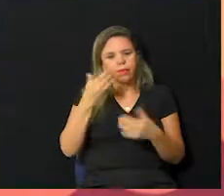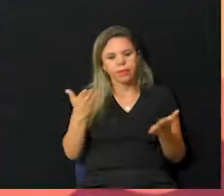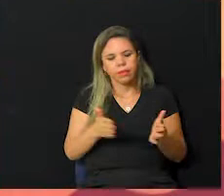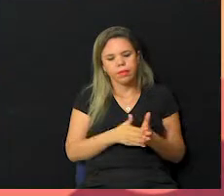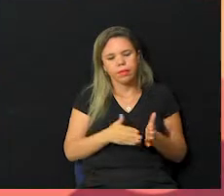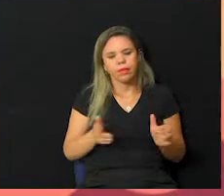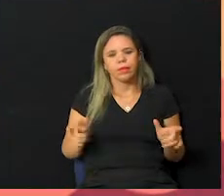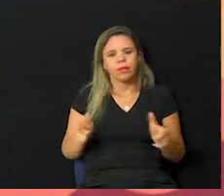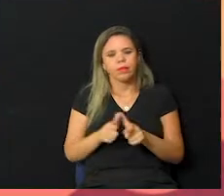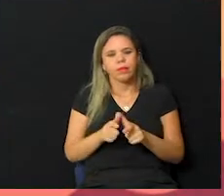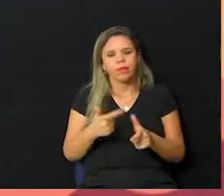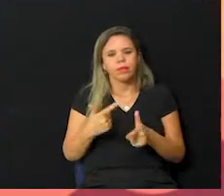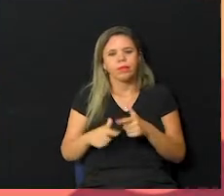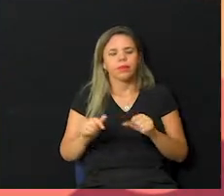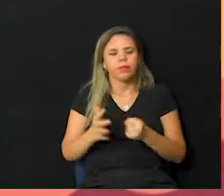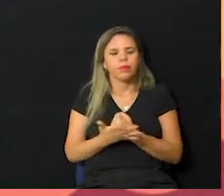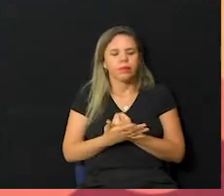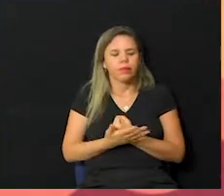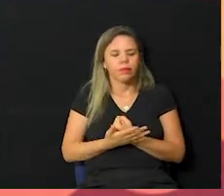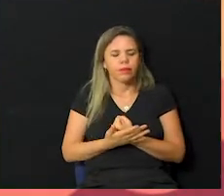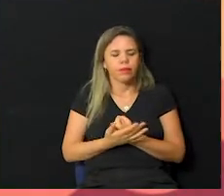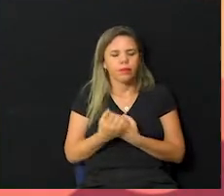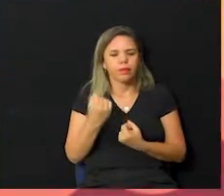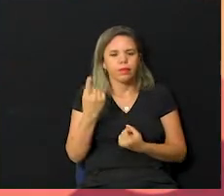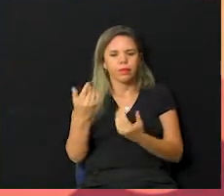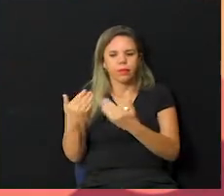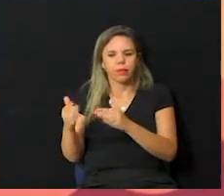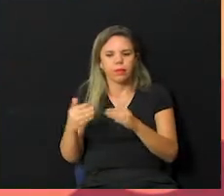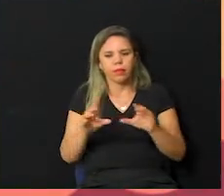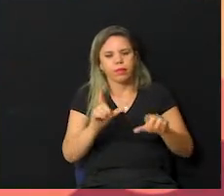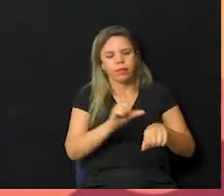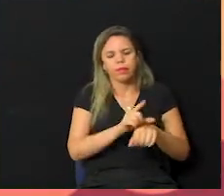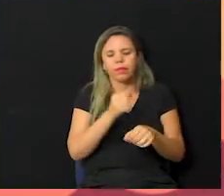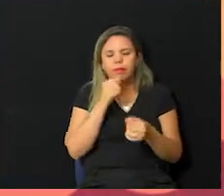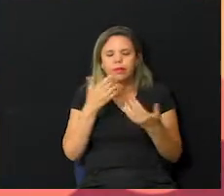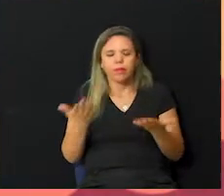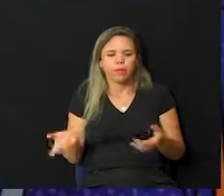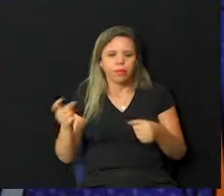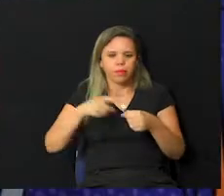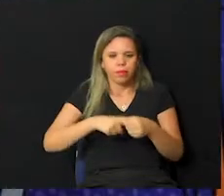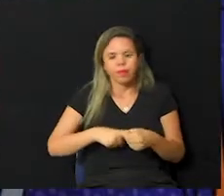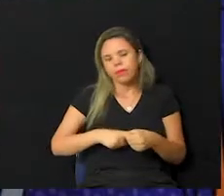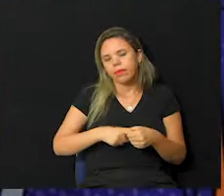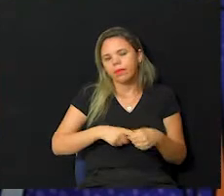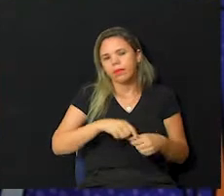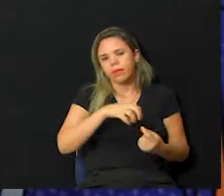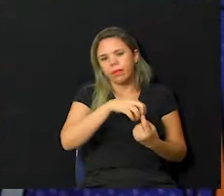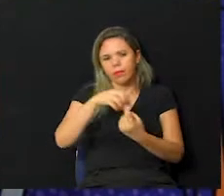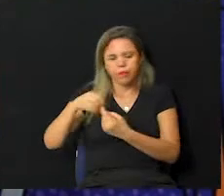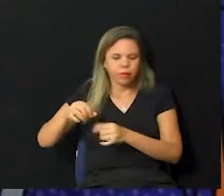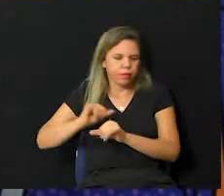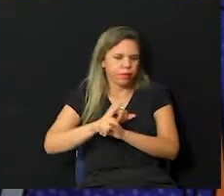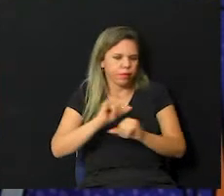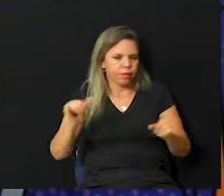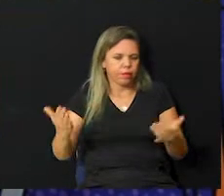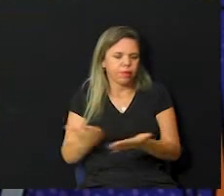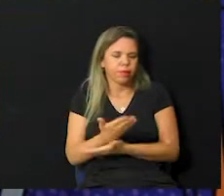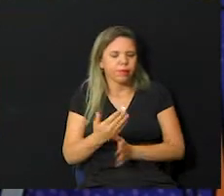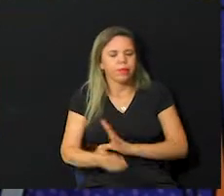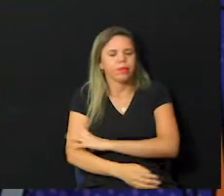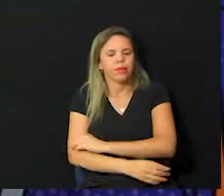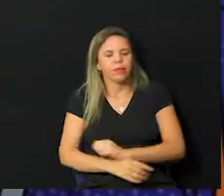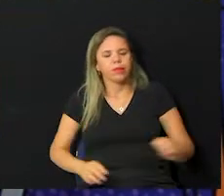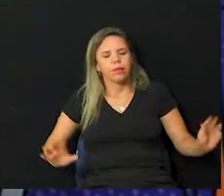gente vive uma baixa dos casos de Covid, né, algumas liberações, já dá para voltar em feiras, divulgar o